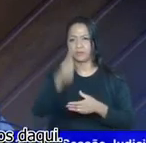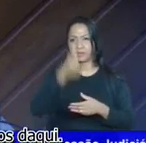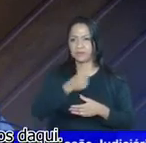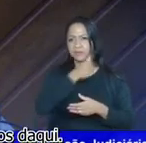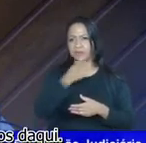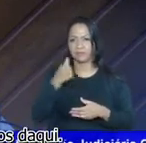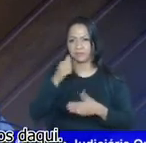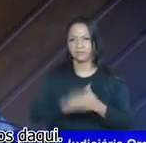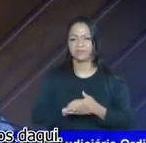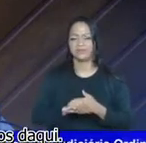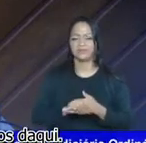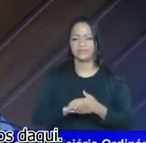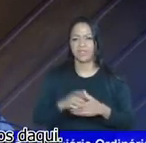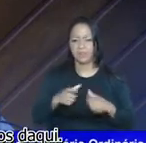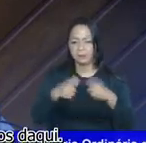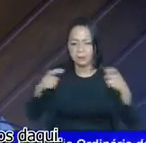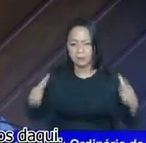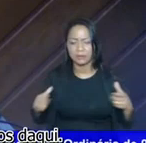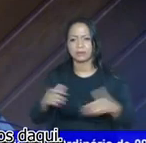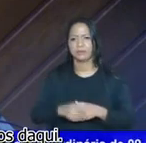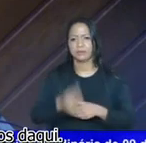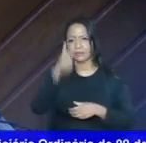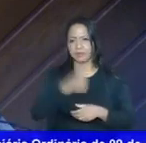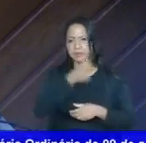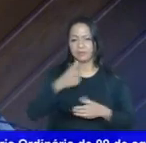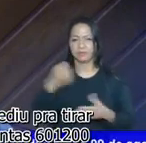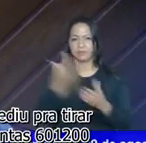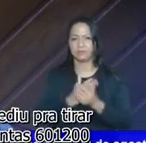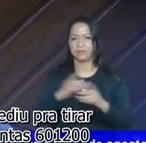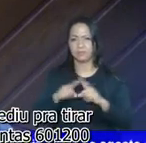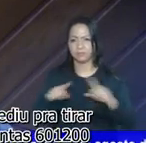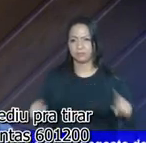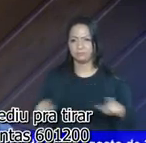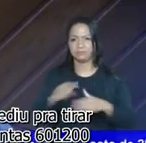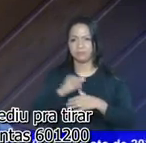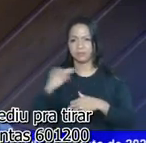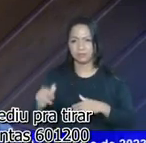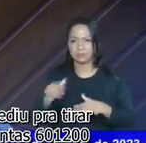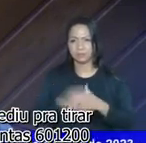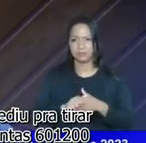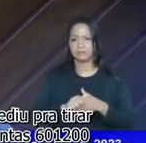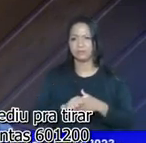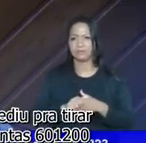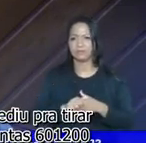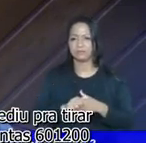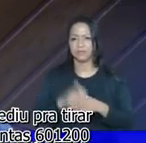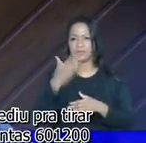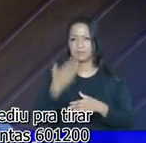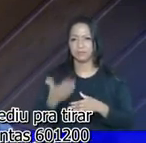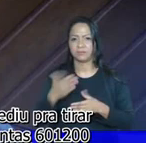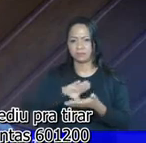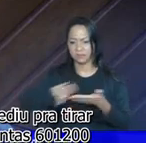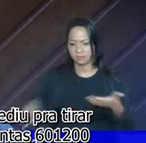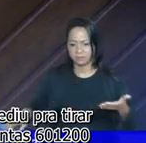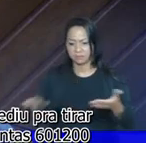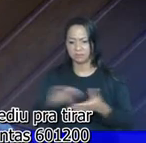ou talvez um grande sacrifício, julgando um dos processos aqui, mas ela disse que não tem condição de julgar todos. Então, ela pediu para